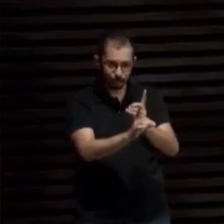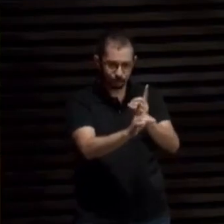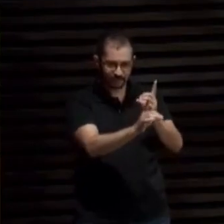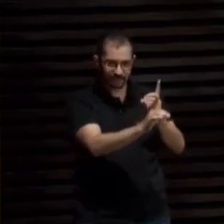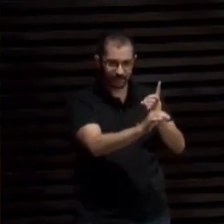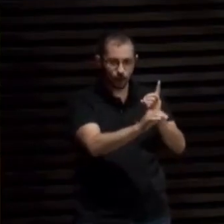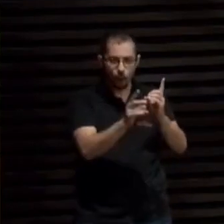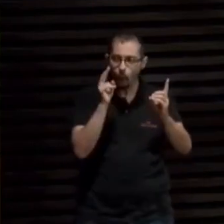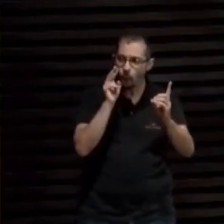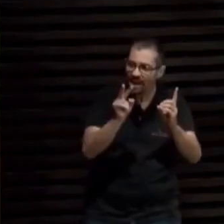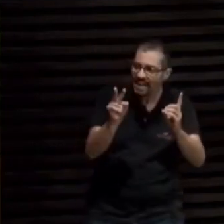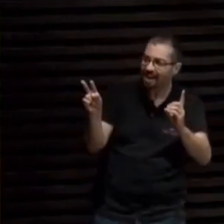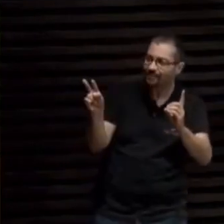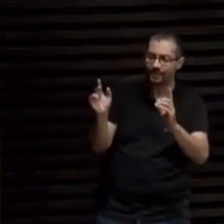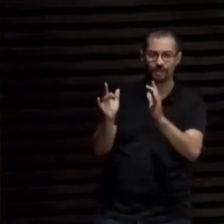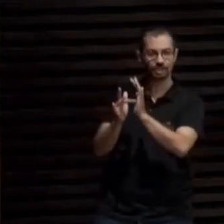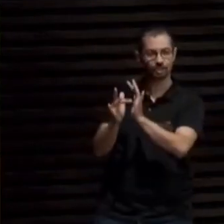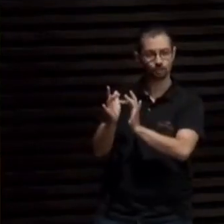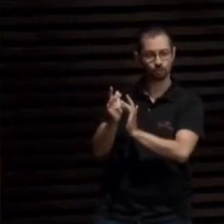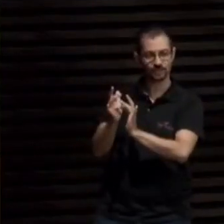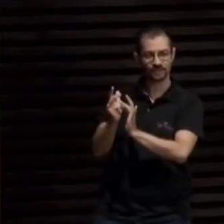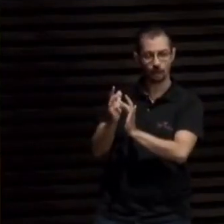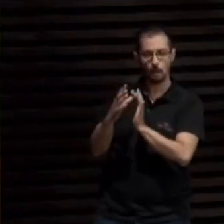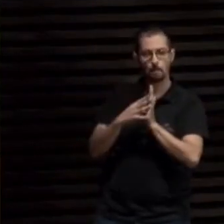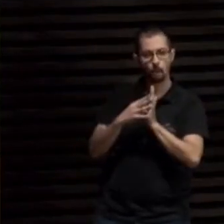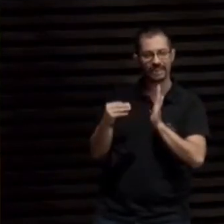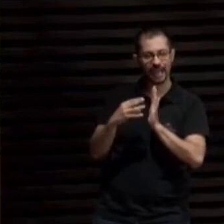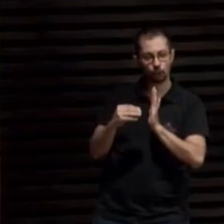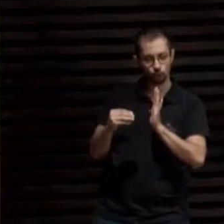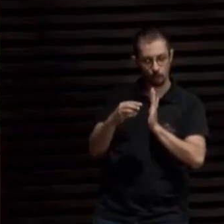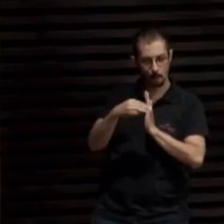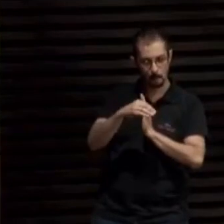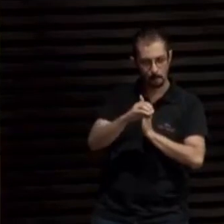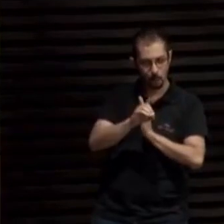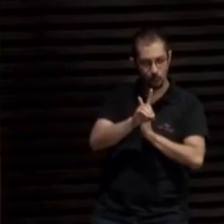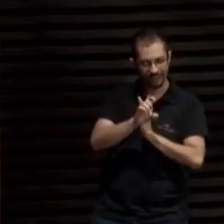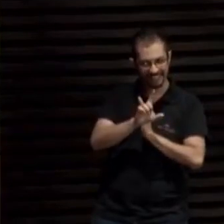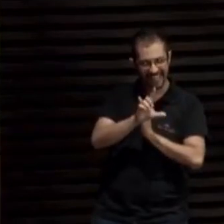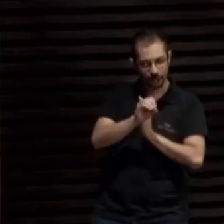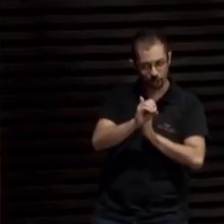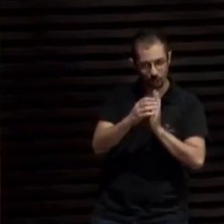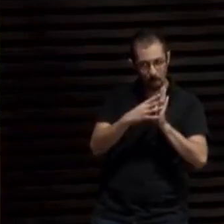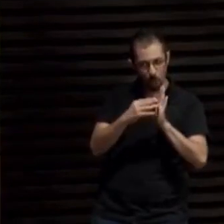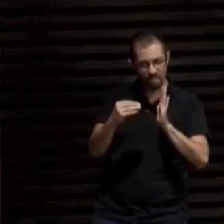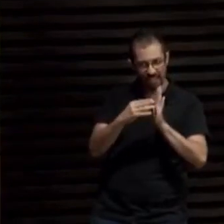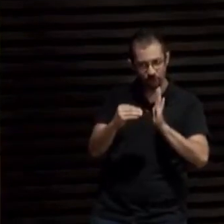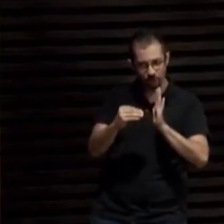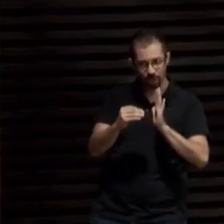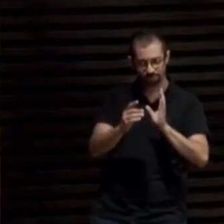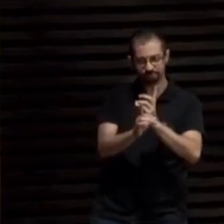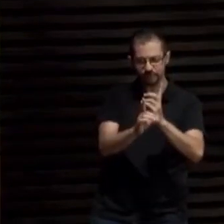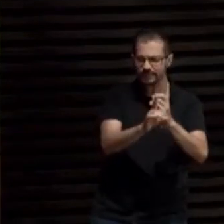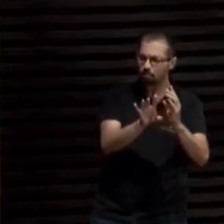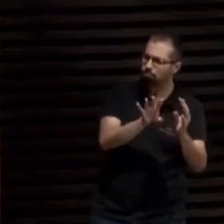do esvaziamento. Não é o modelo da projeção. É o modelo daquele